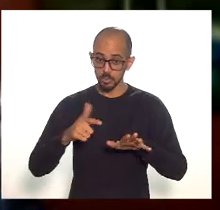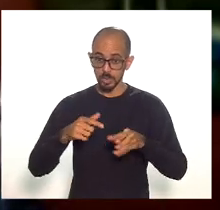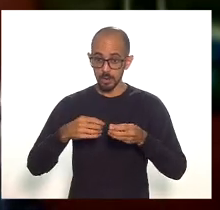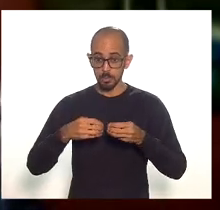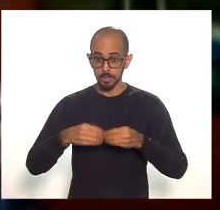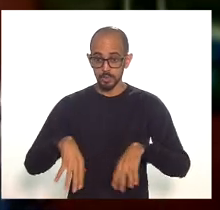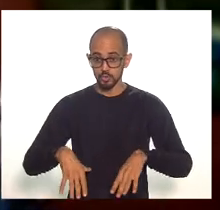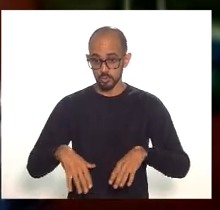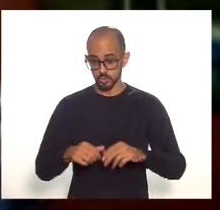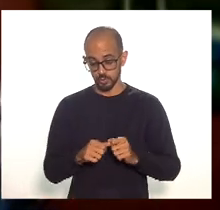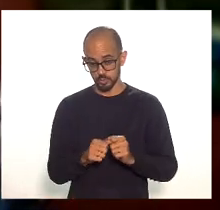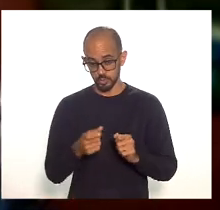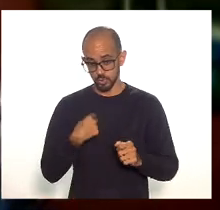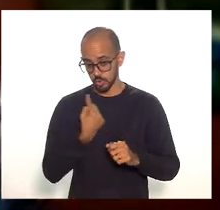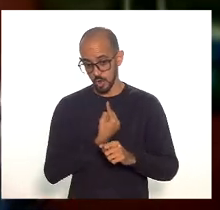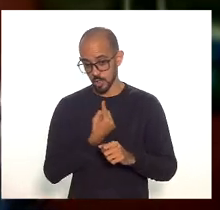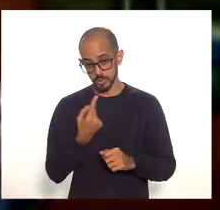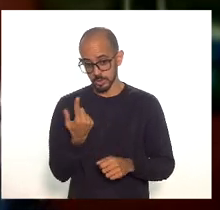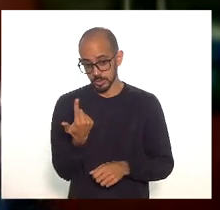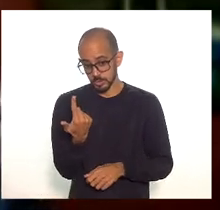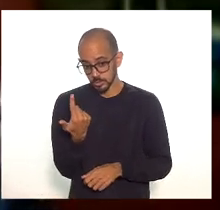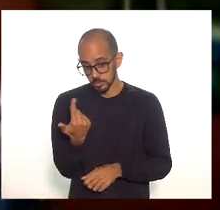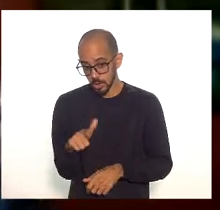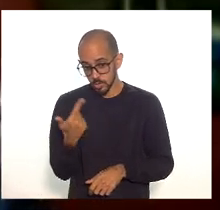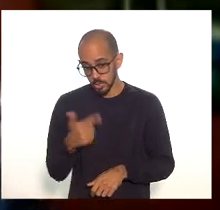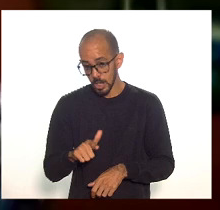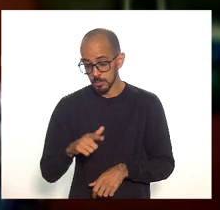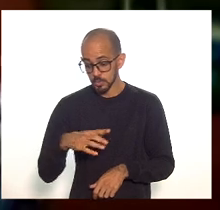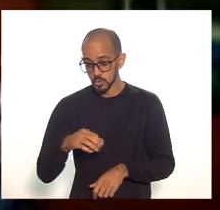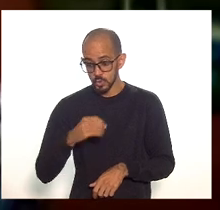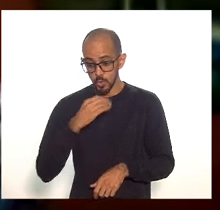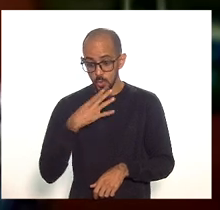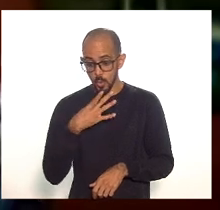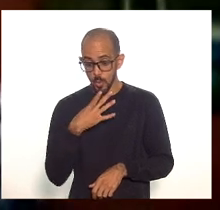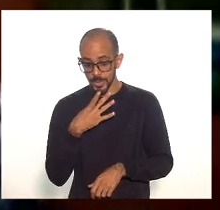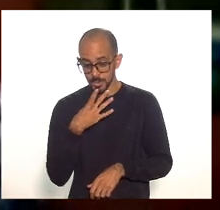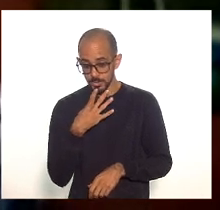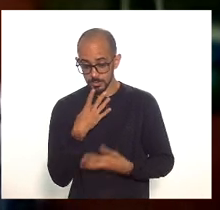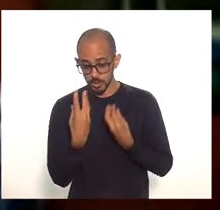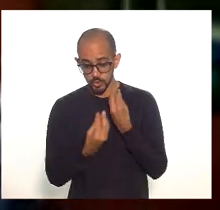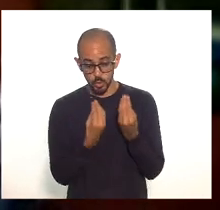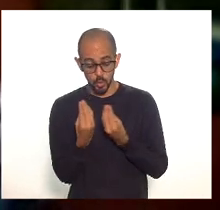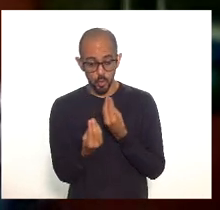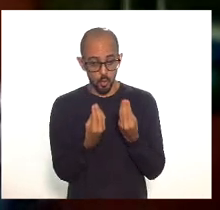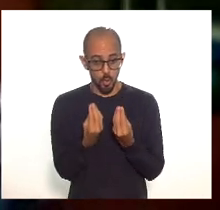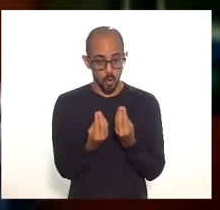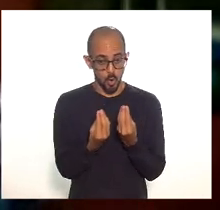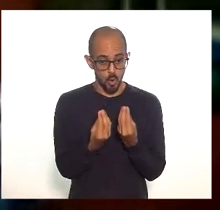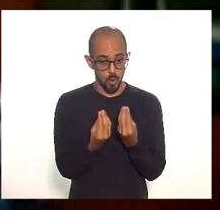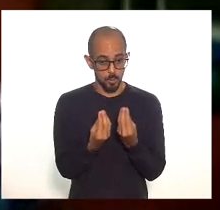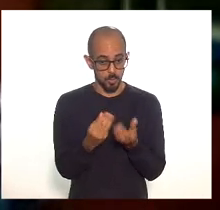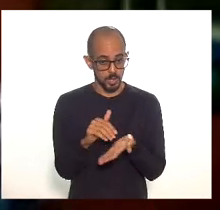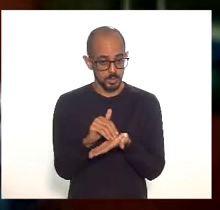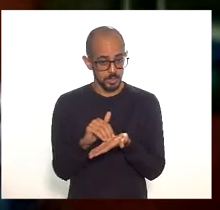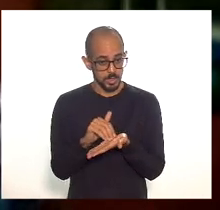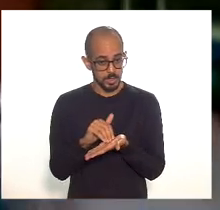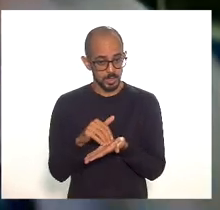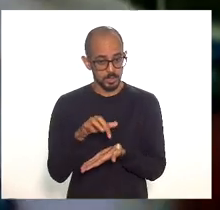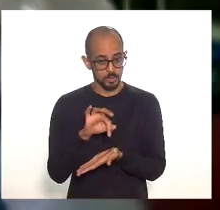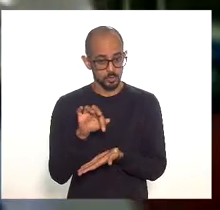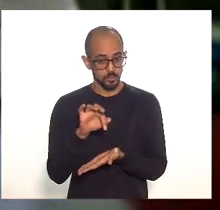nós não somos conhecedores da forma como a Secretaria de